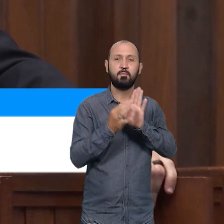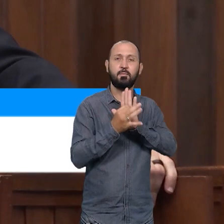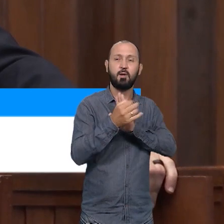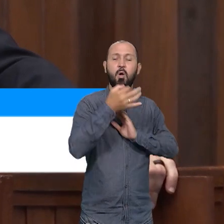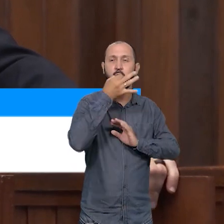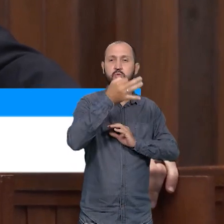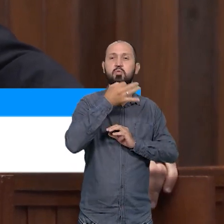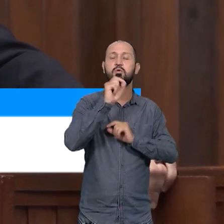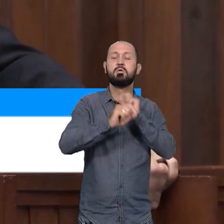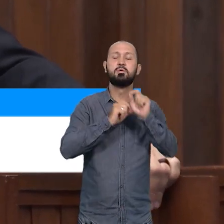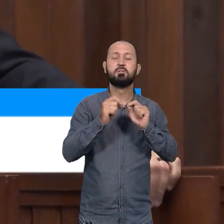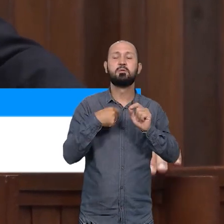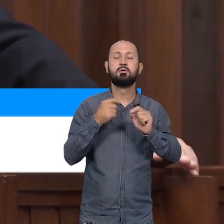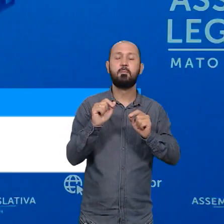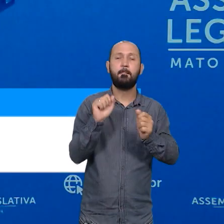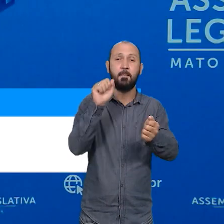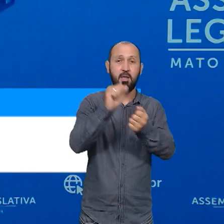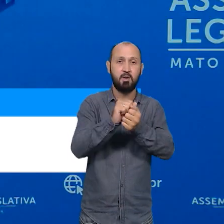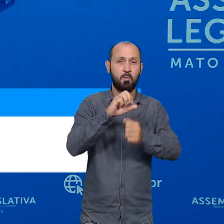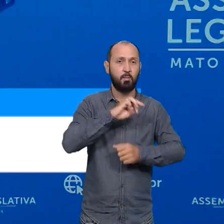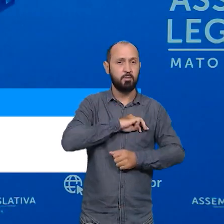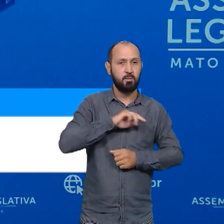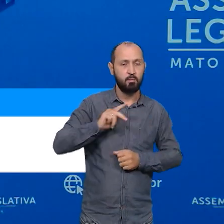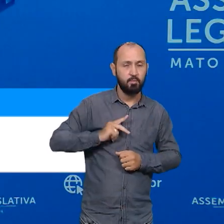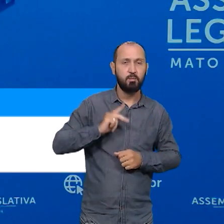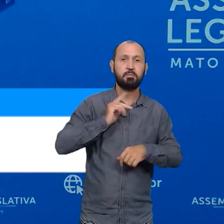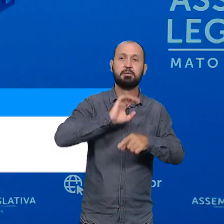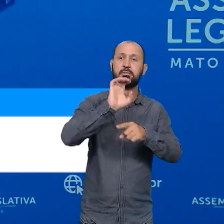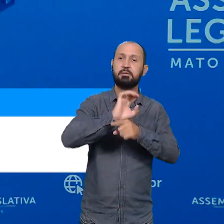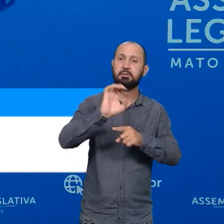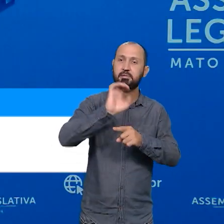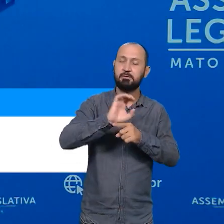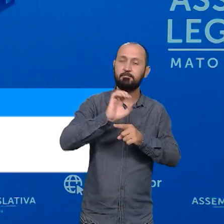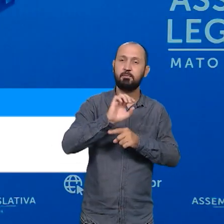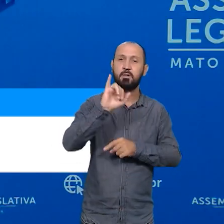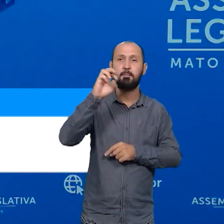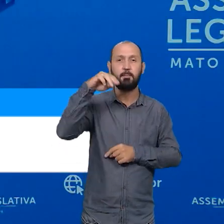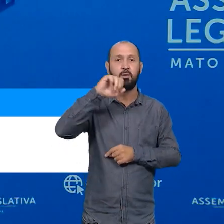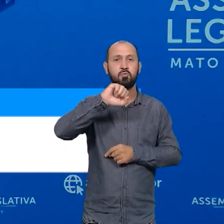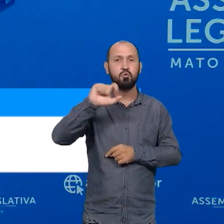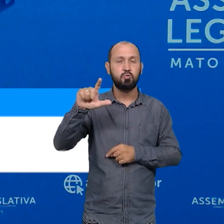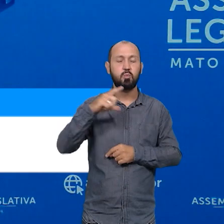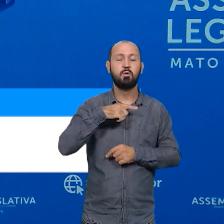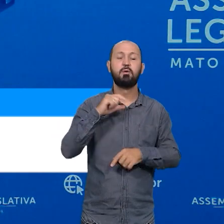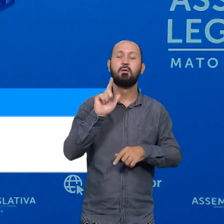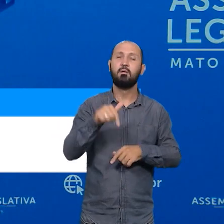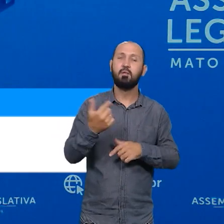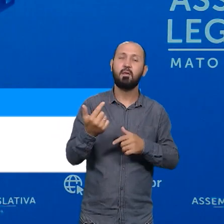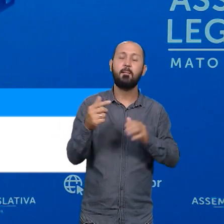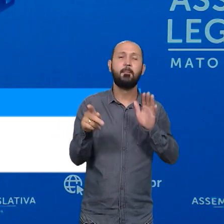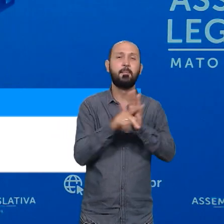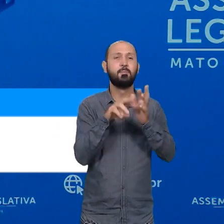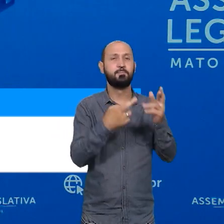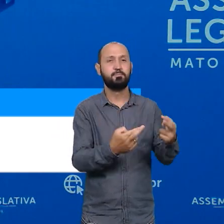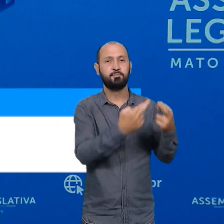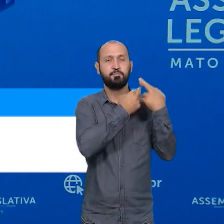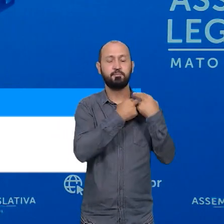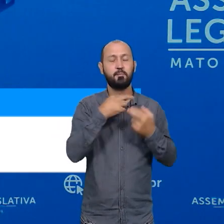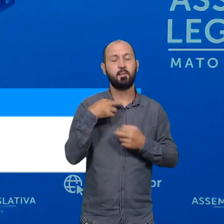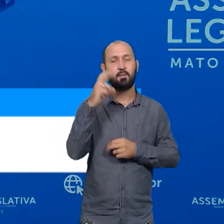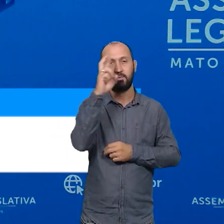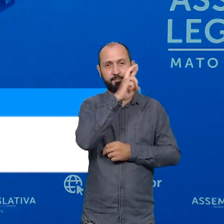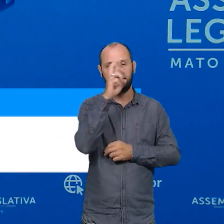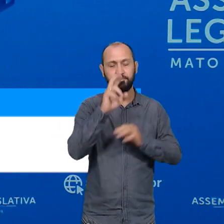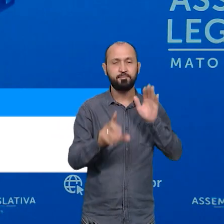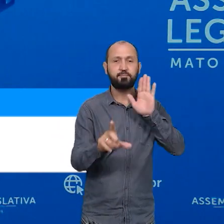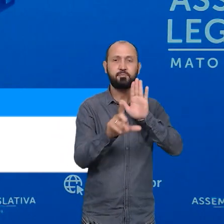Nós apresentamos hoje uma indicação para o Ministério Público Estadual e também para o IMASU, que é um órgão responsável